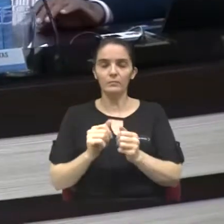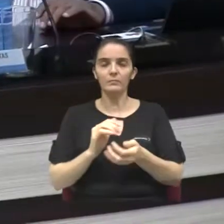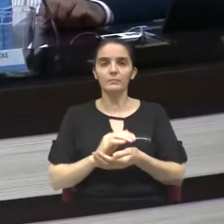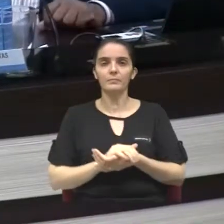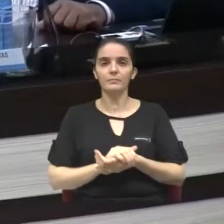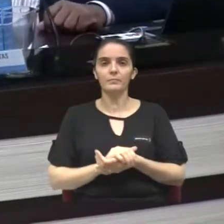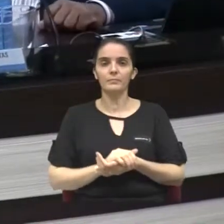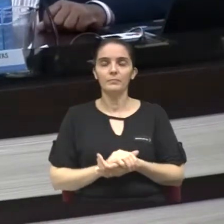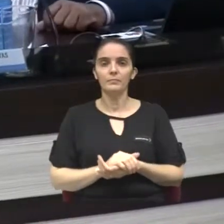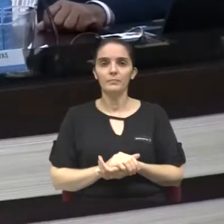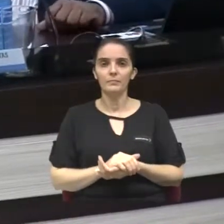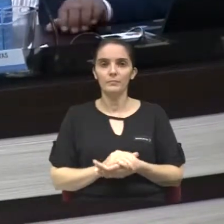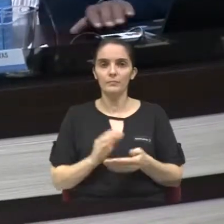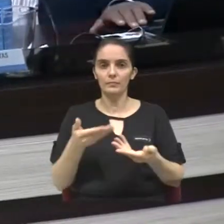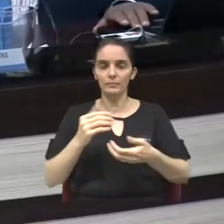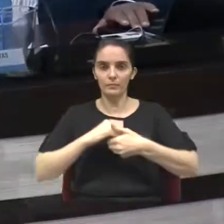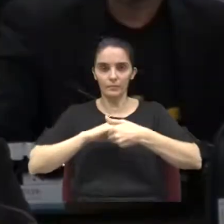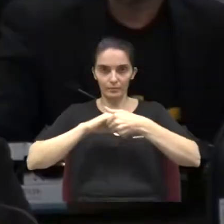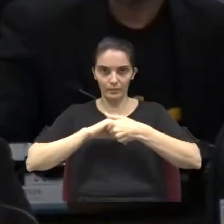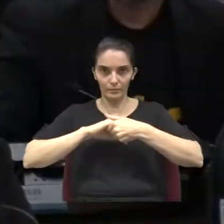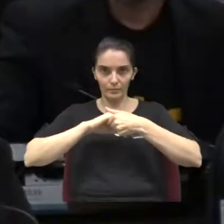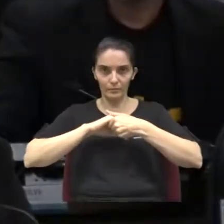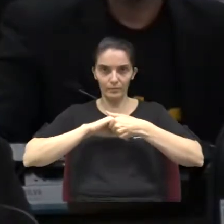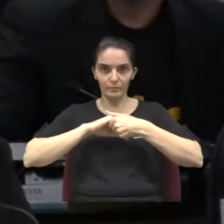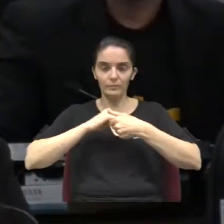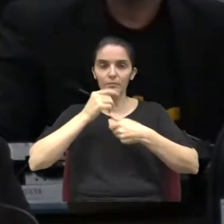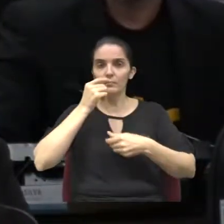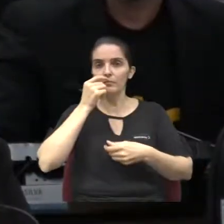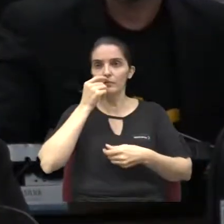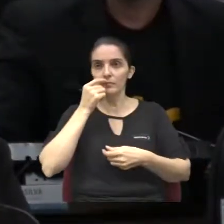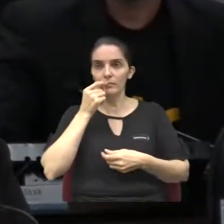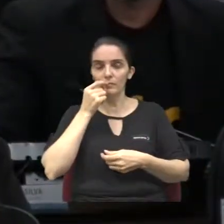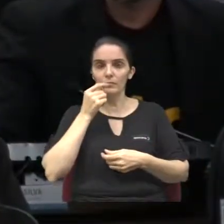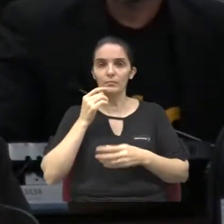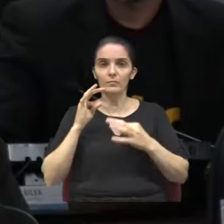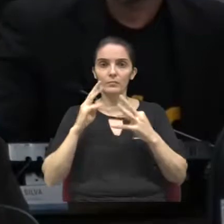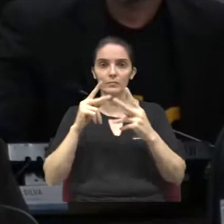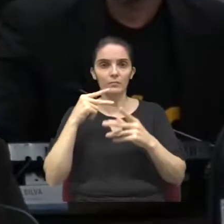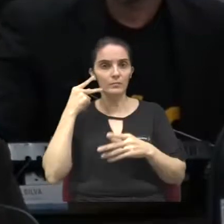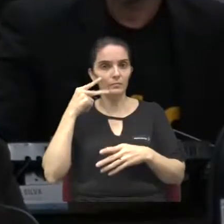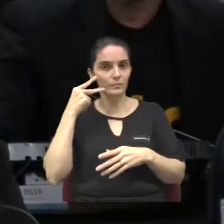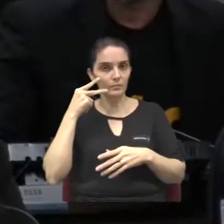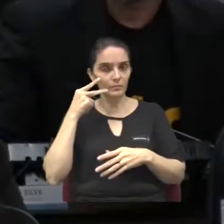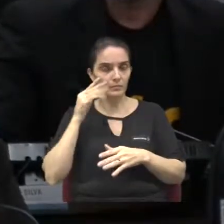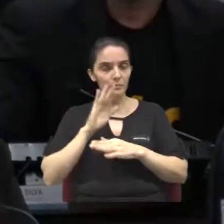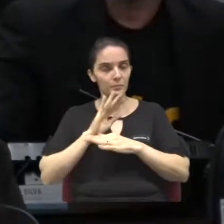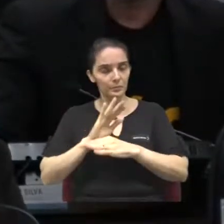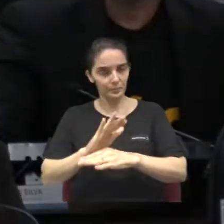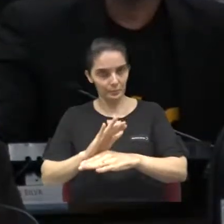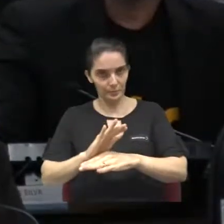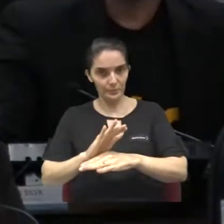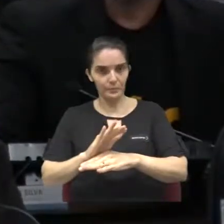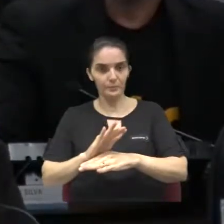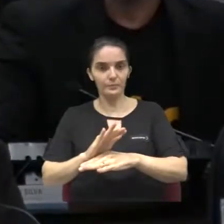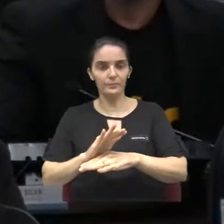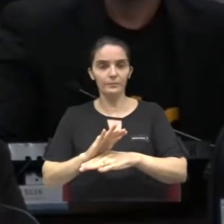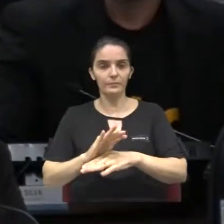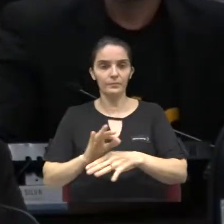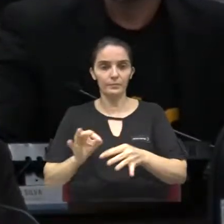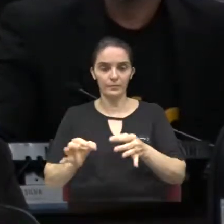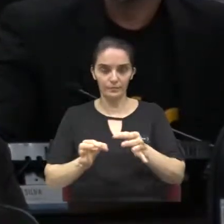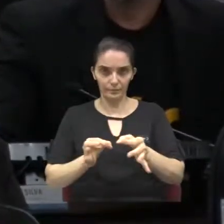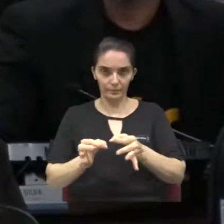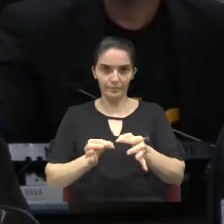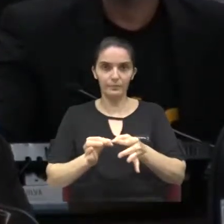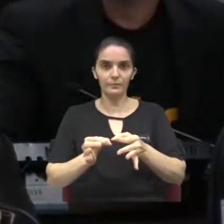levanto para parabenizar o vereador Estevão e todos os vereadores que contribuíram para que o